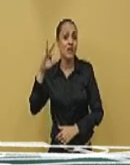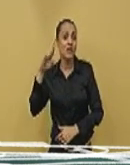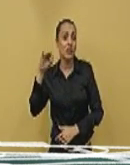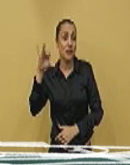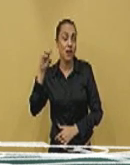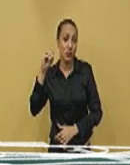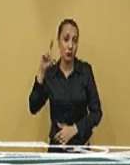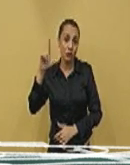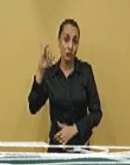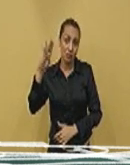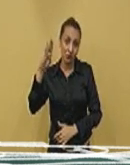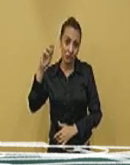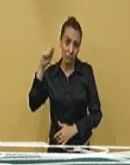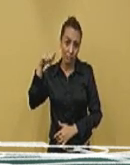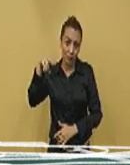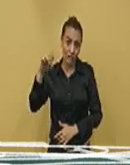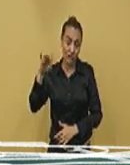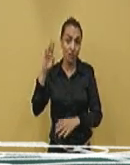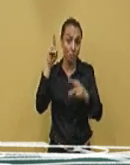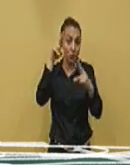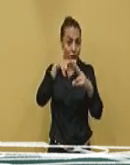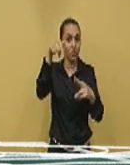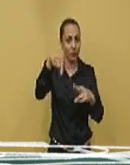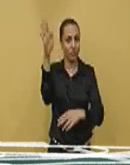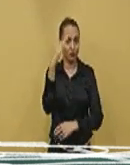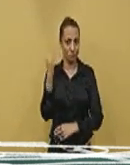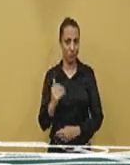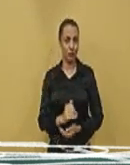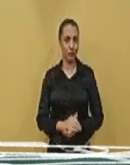uma referência no nosso país.